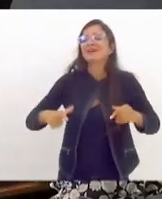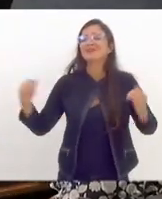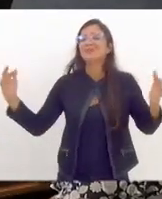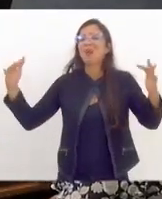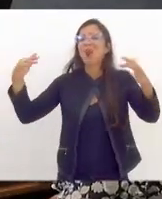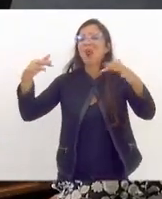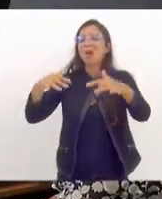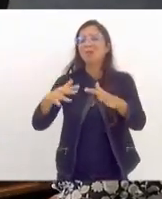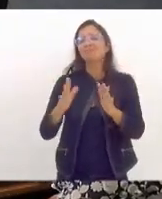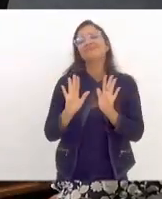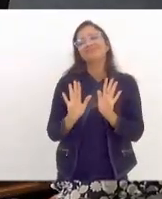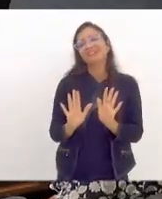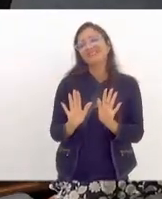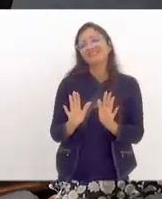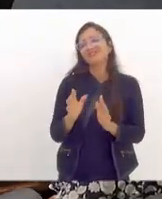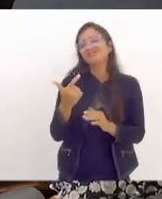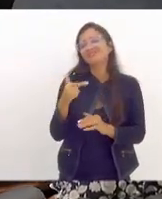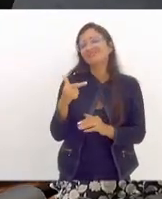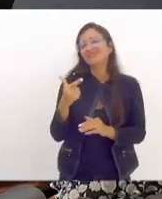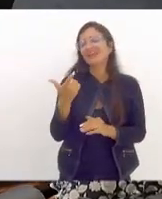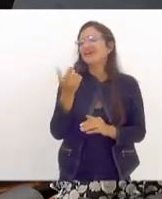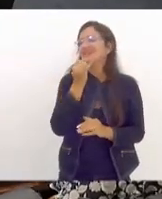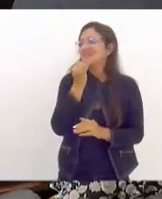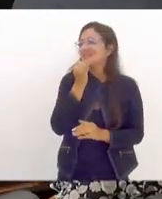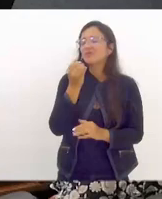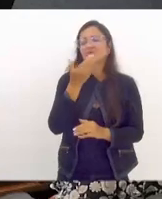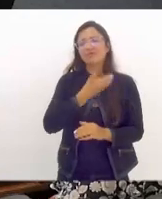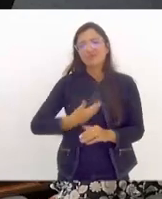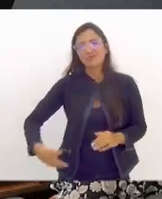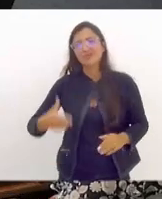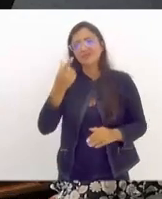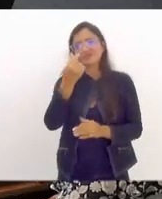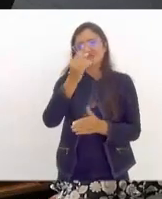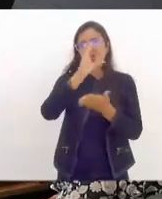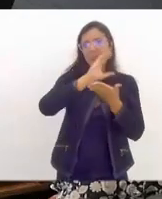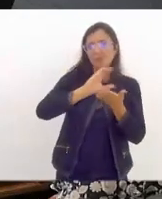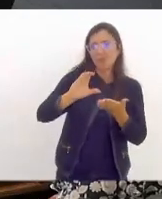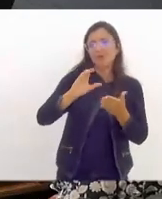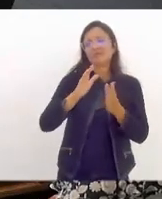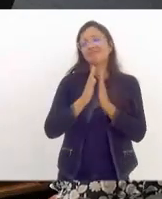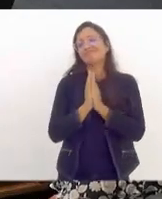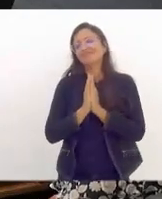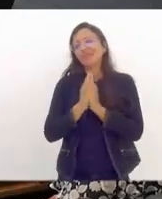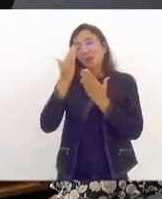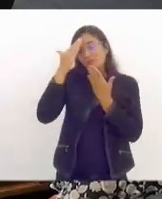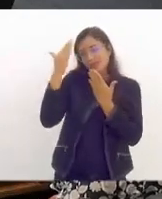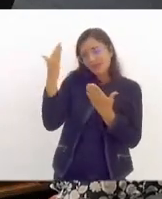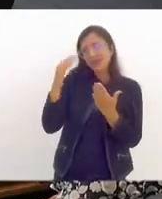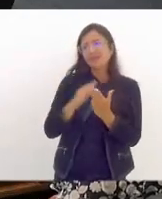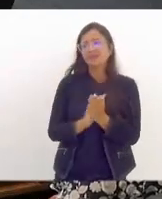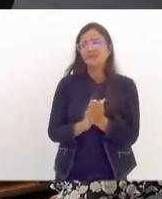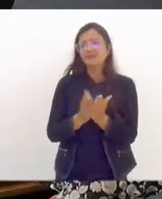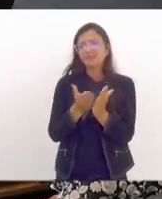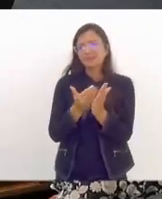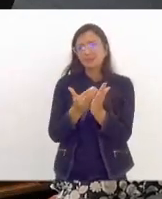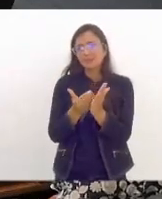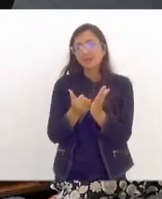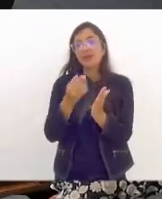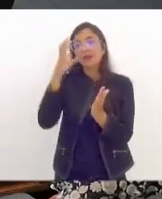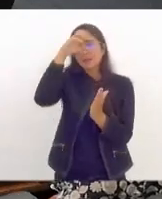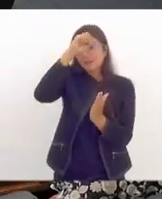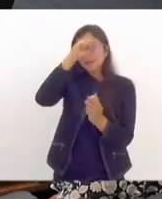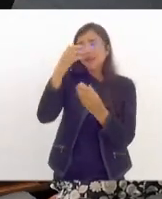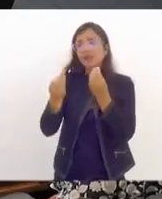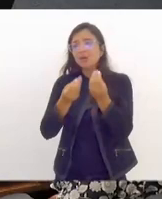não tem o recurso do governo não tem o recurso e muito obrigado pela cartilha Eu acho que a gente vai aprender para a gente buscar